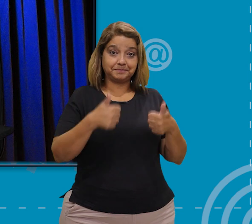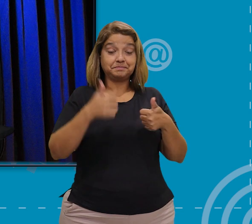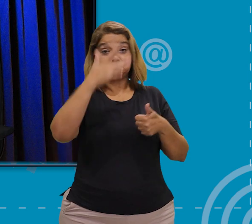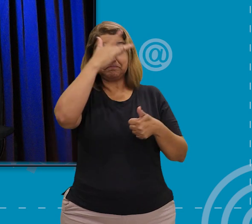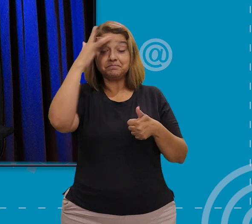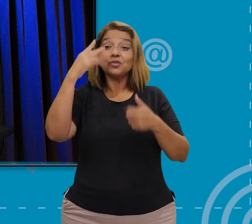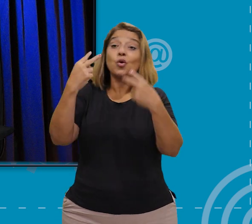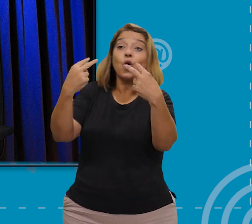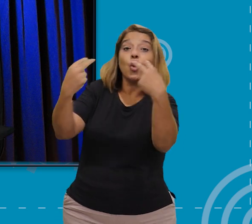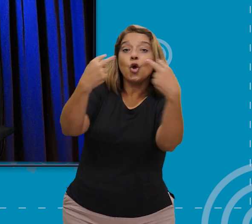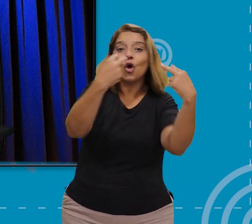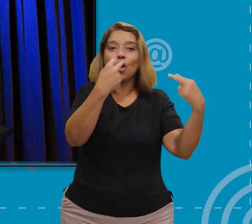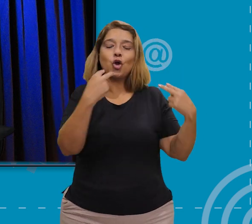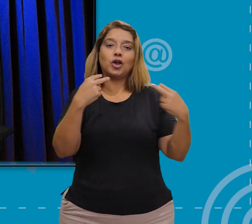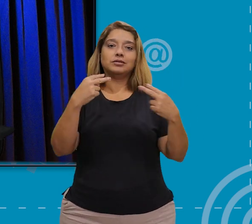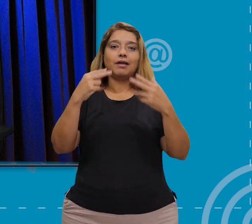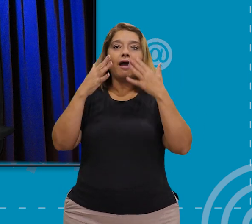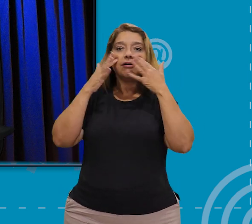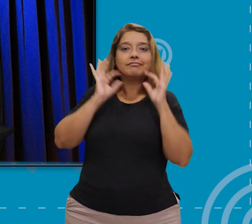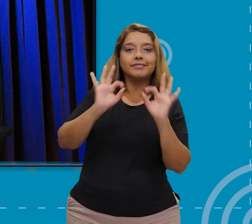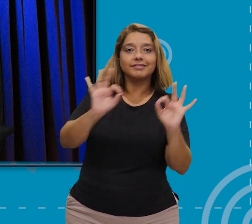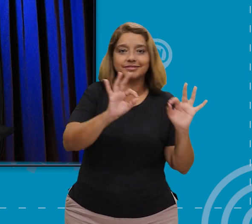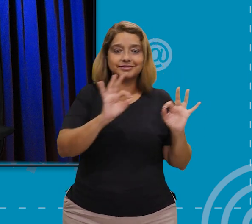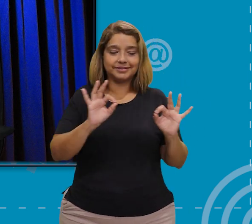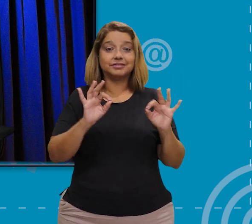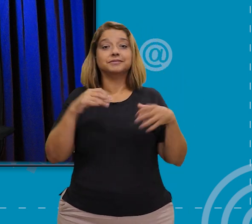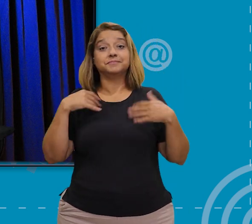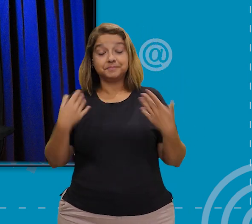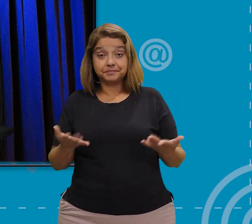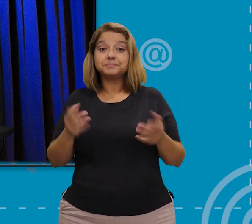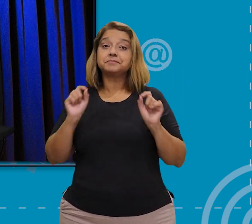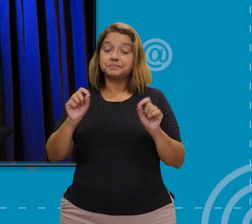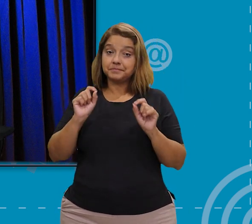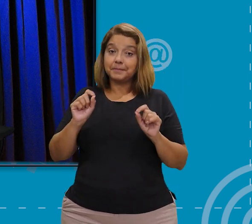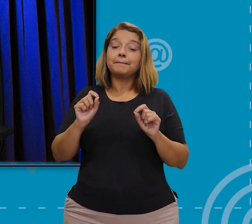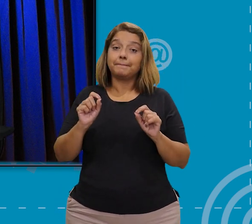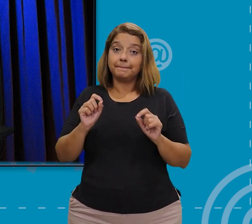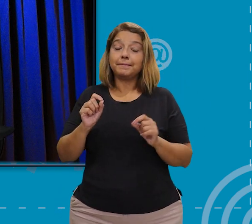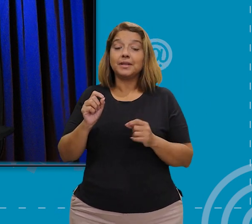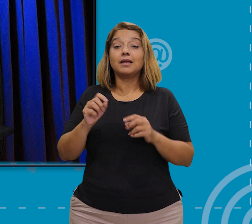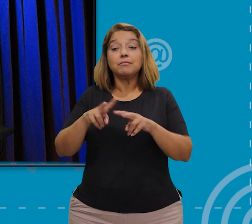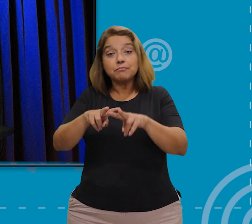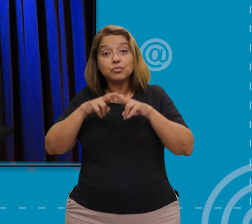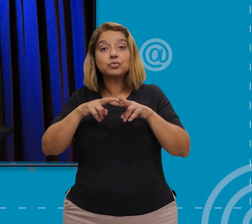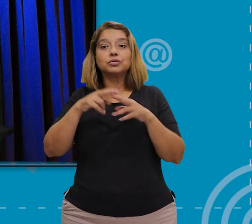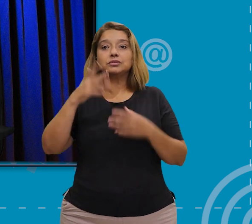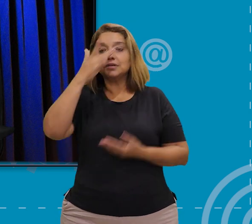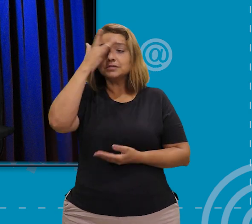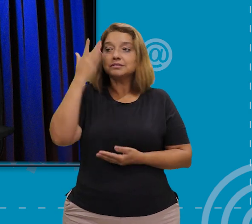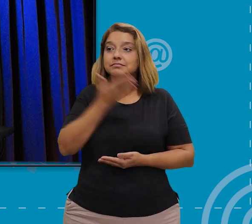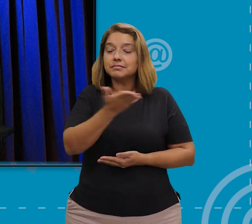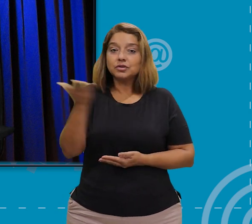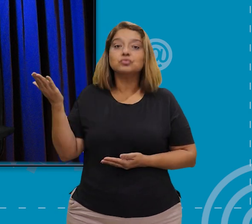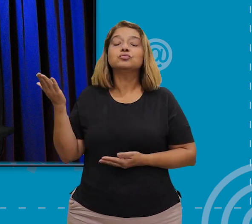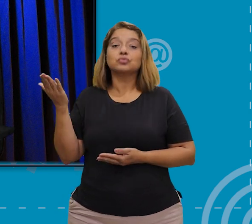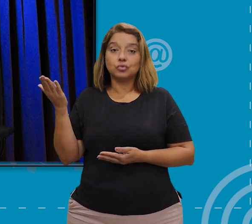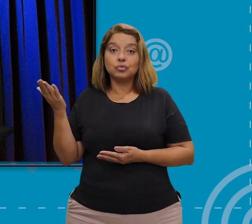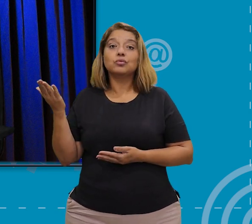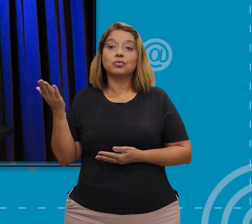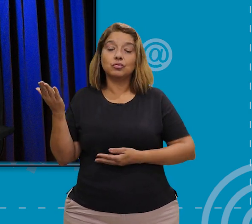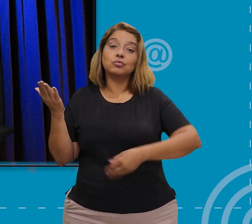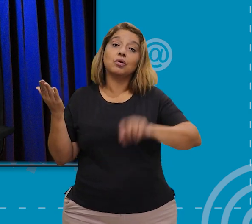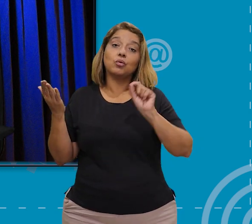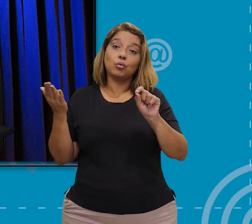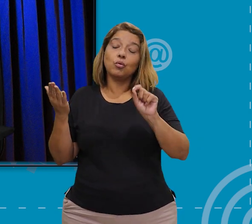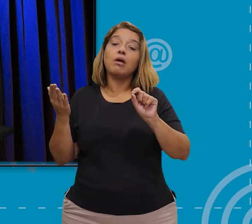por isso existem vários benefícios, né? Ah, Então, bom. assim, entre tantos benefícios, eu vou citar